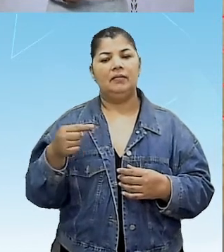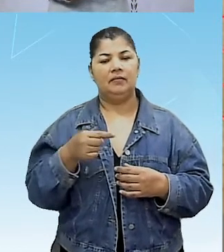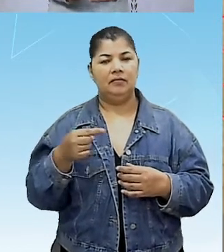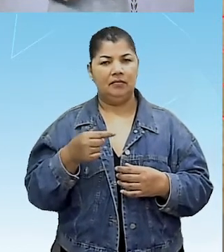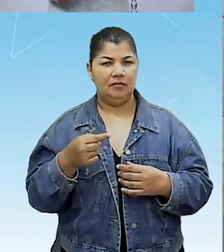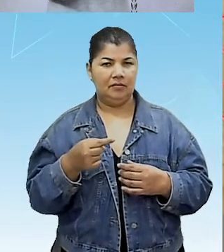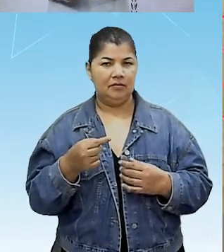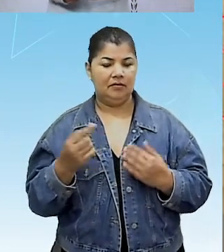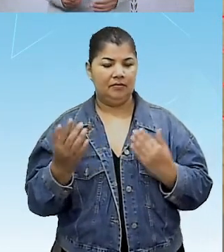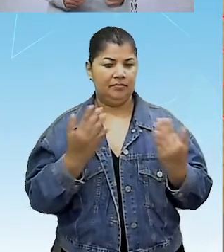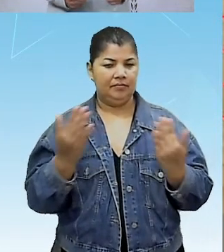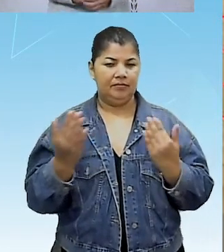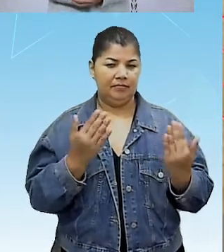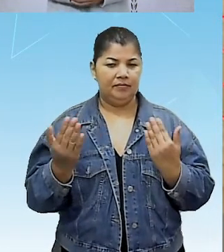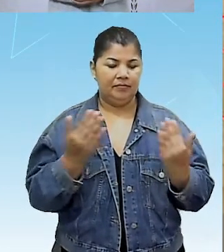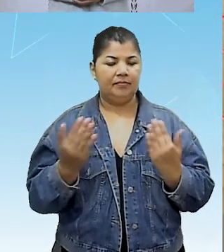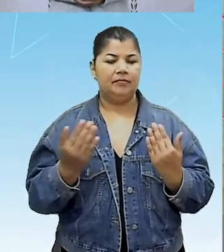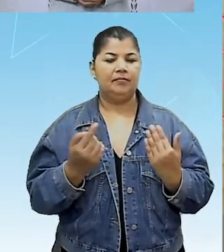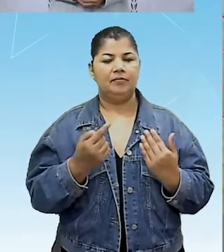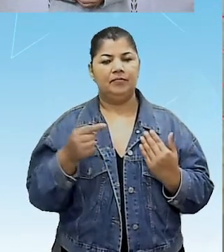comparando aí apenas os dois,